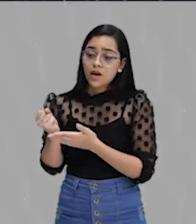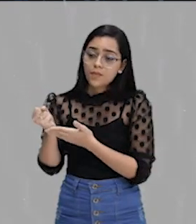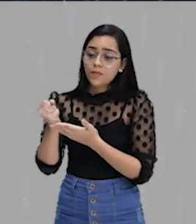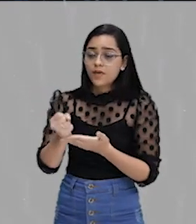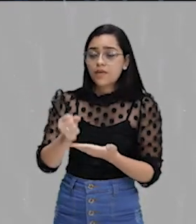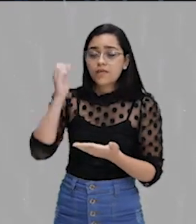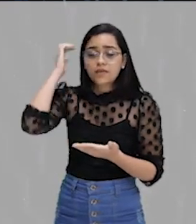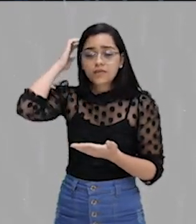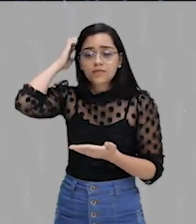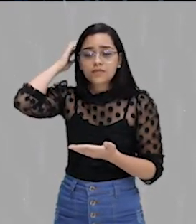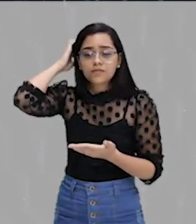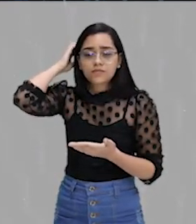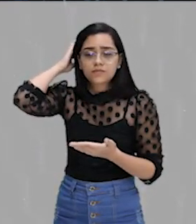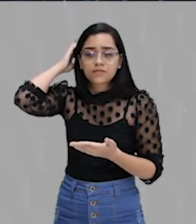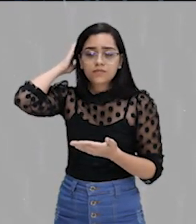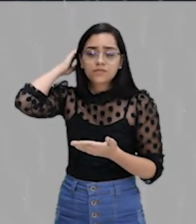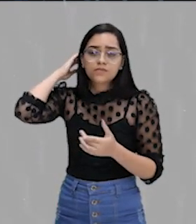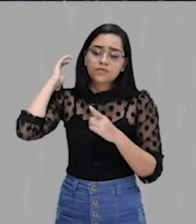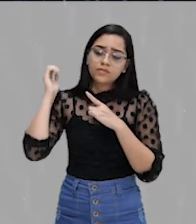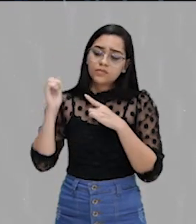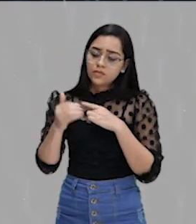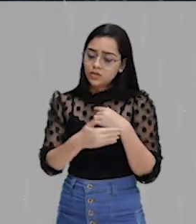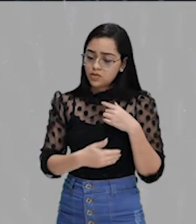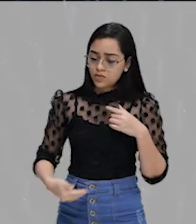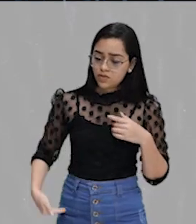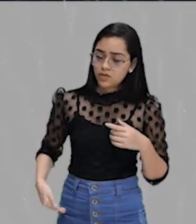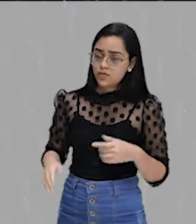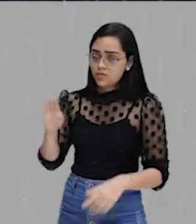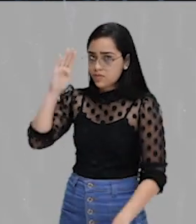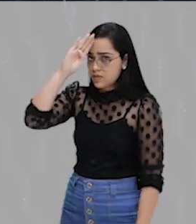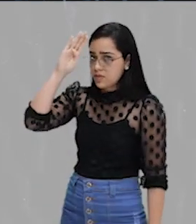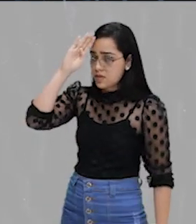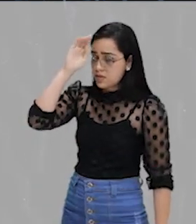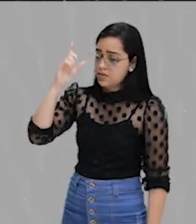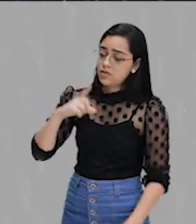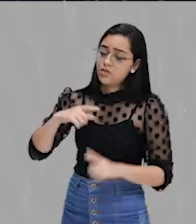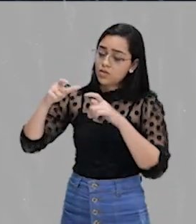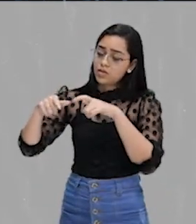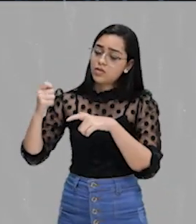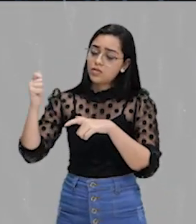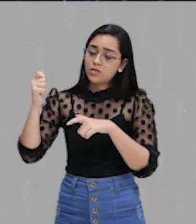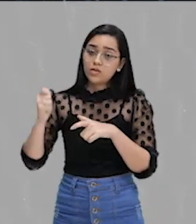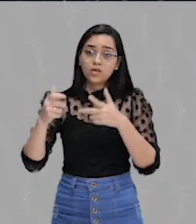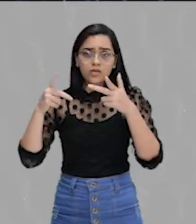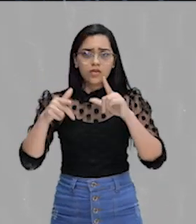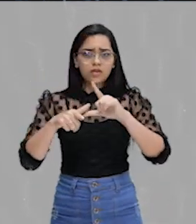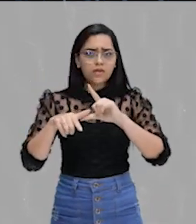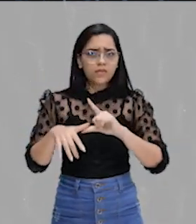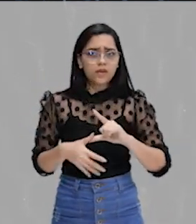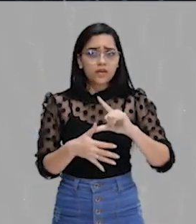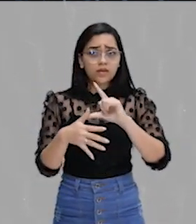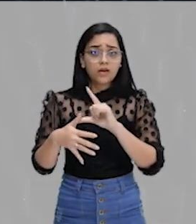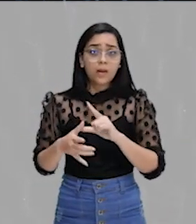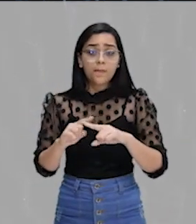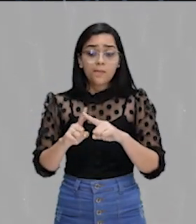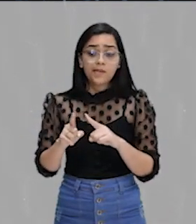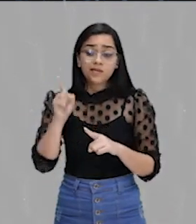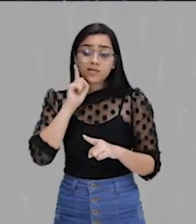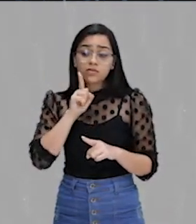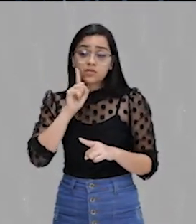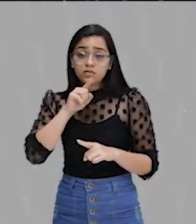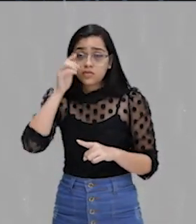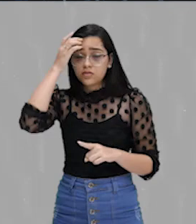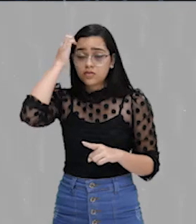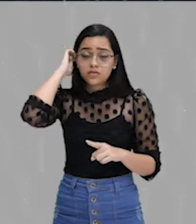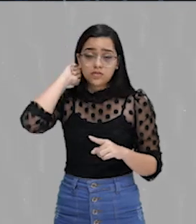apoiaram esses governos militares e civis na Argentina, como na América Latina. Mas os Estados Unidos são aliado